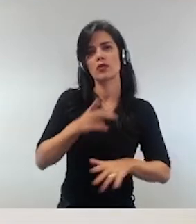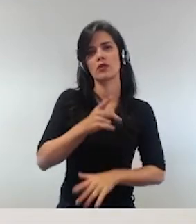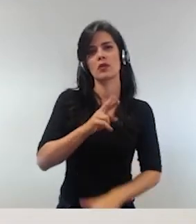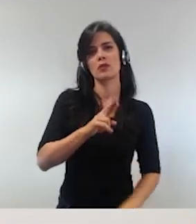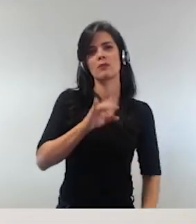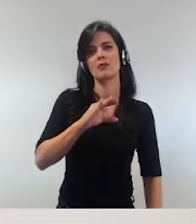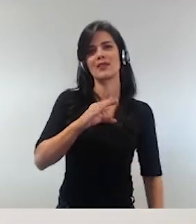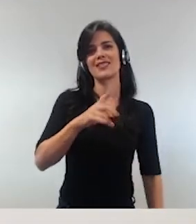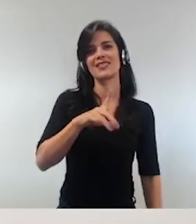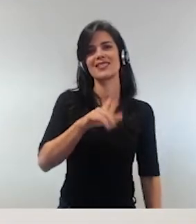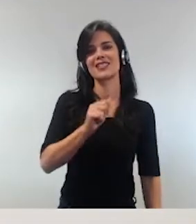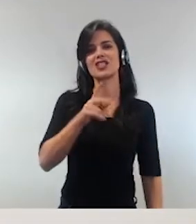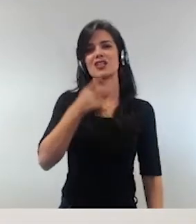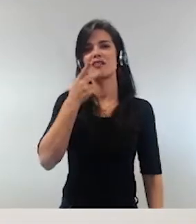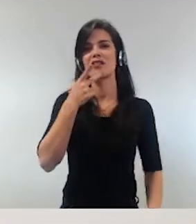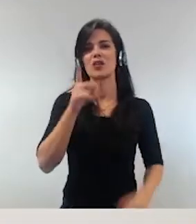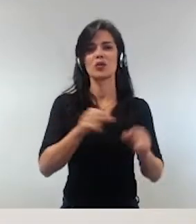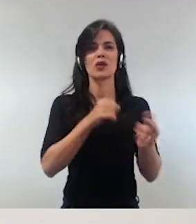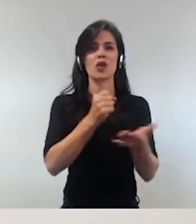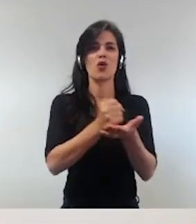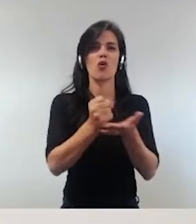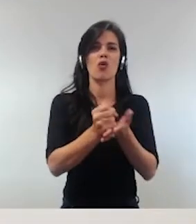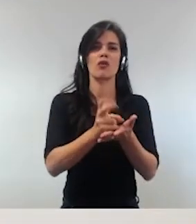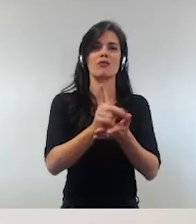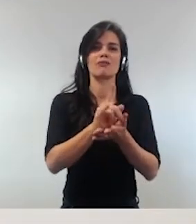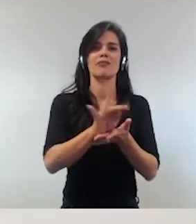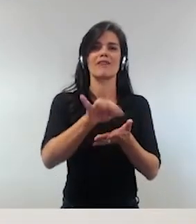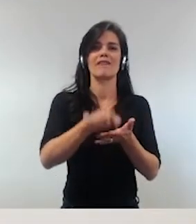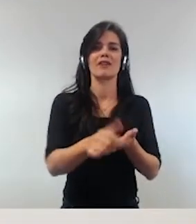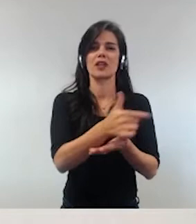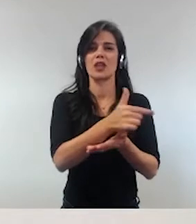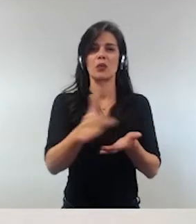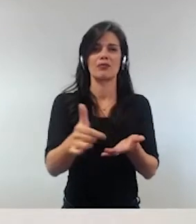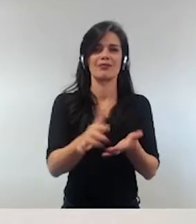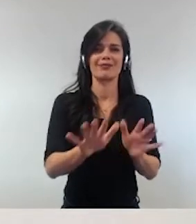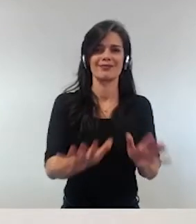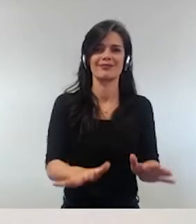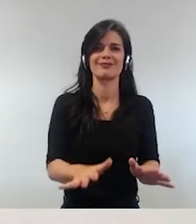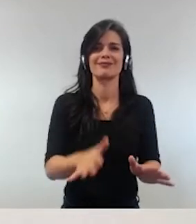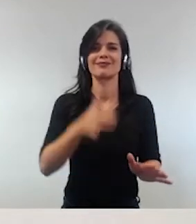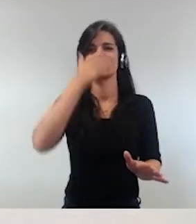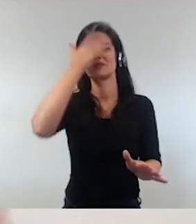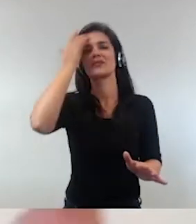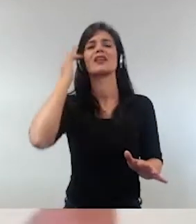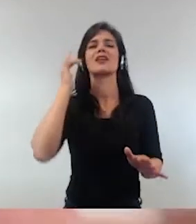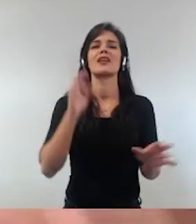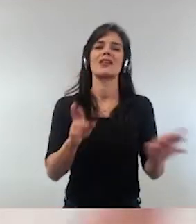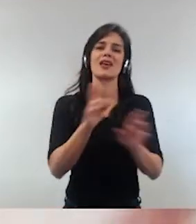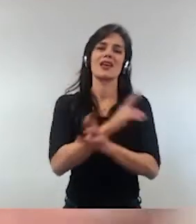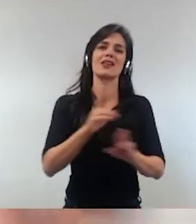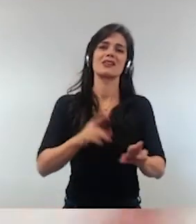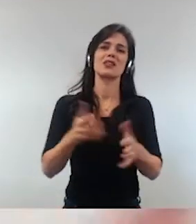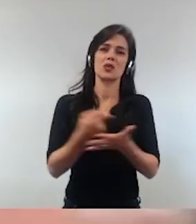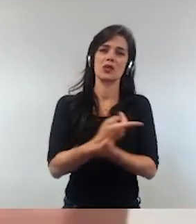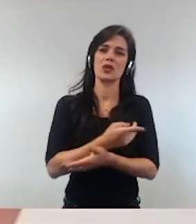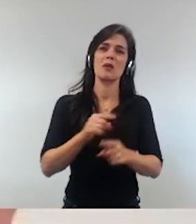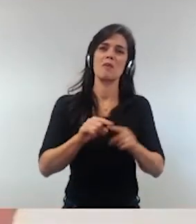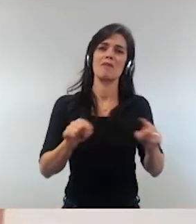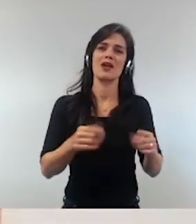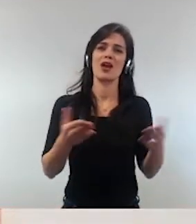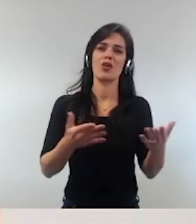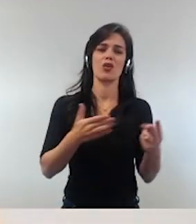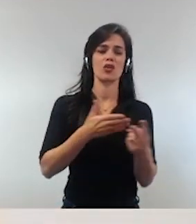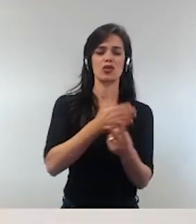da incompletude dos contratos, né, e da característica relacional, mas aqui você tem dois